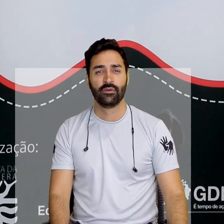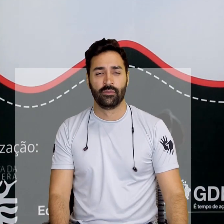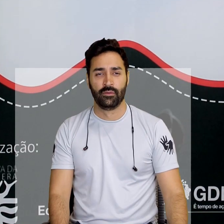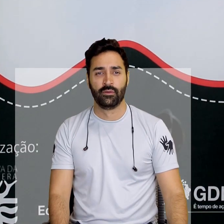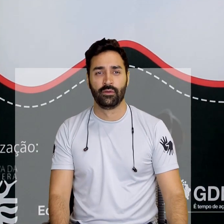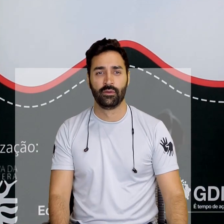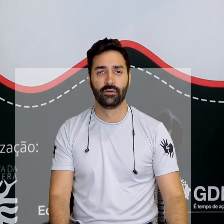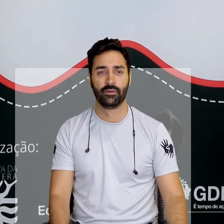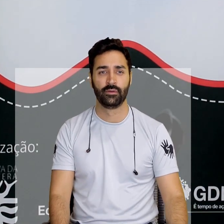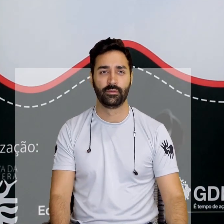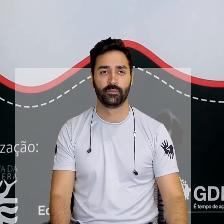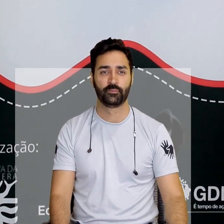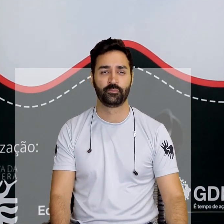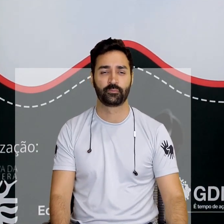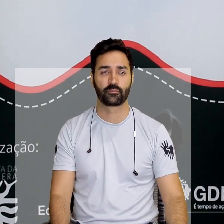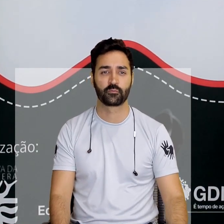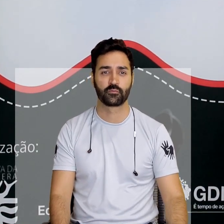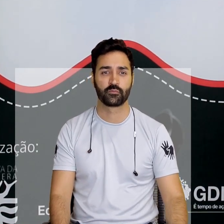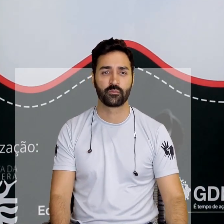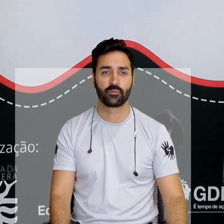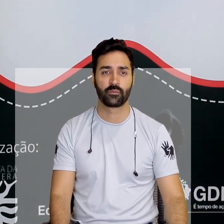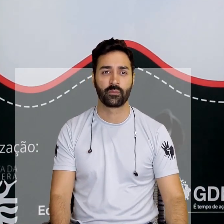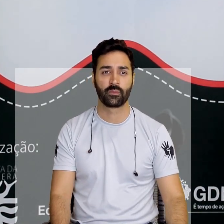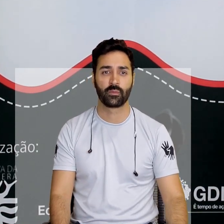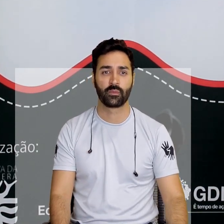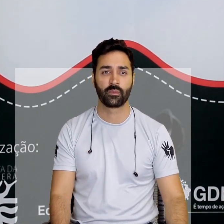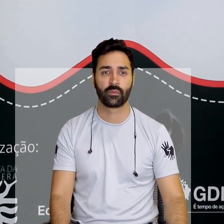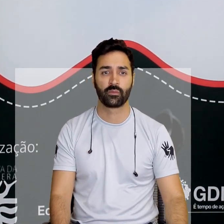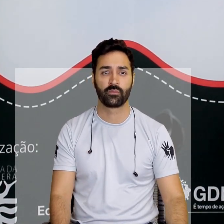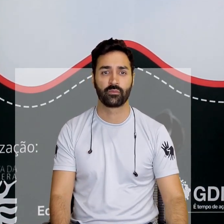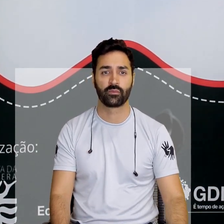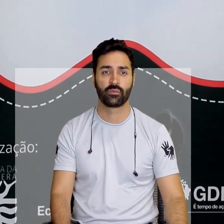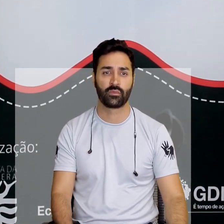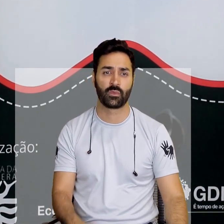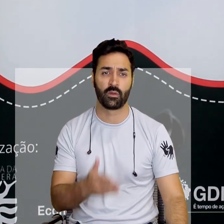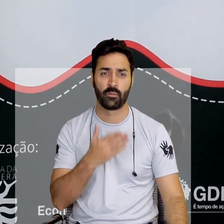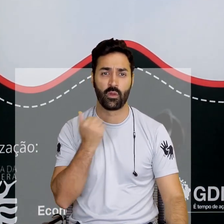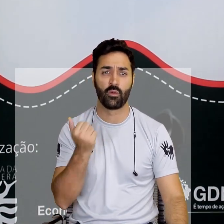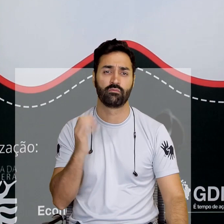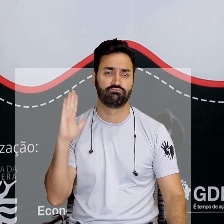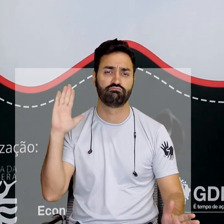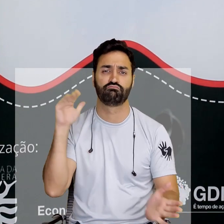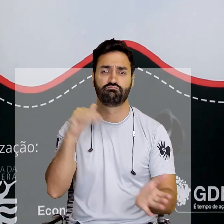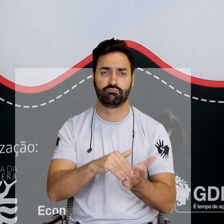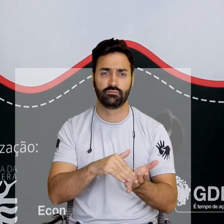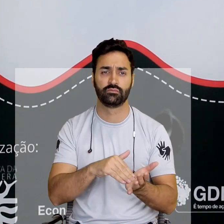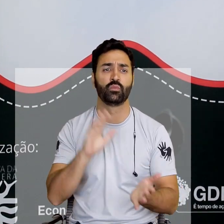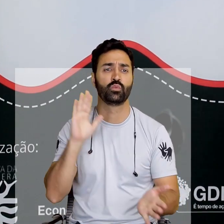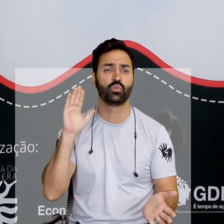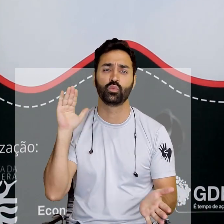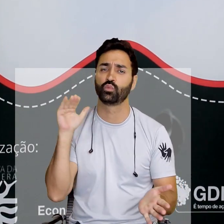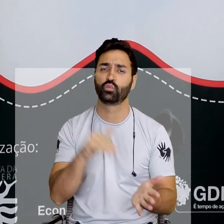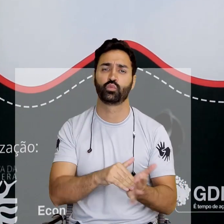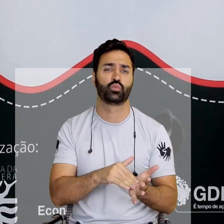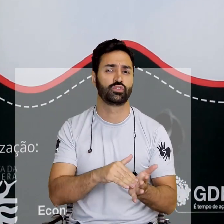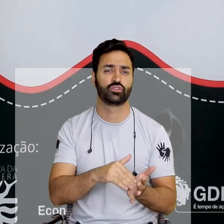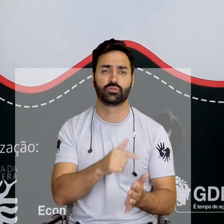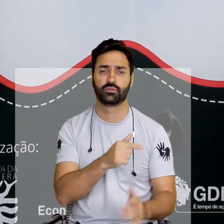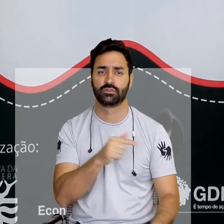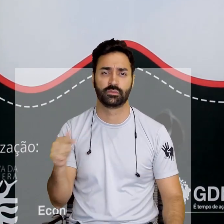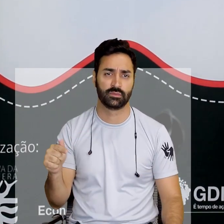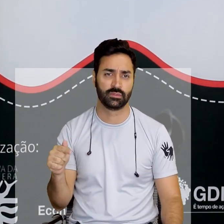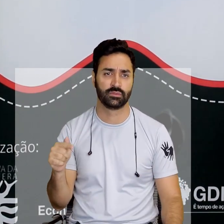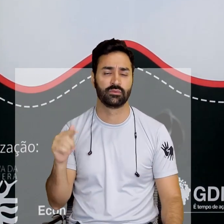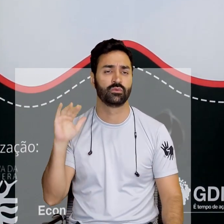Fim de semana. Uma dica, tem uma diferença, tá? Não é assim, é para baixo, né? Que é o último. Ou seja, o